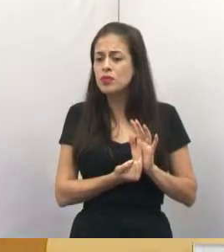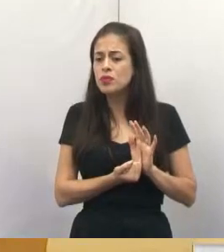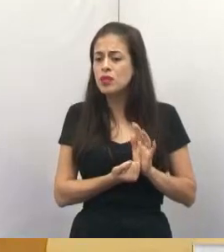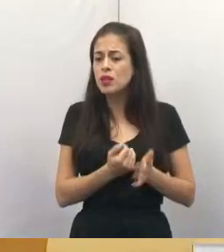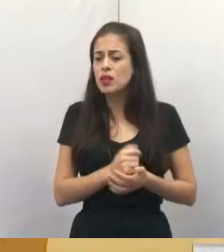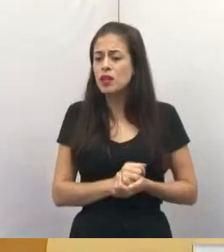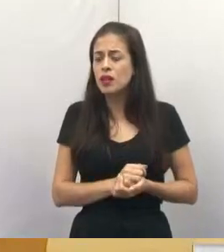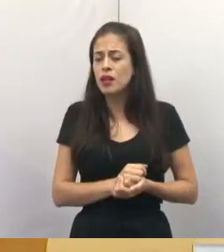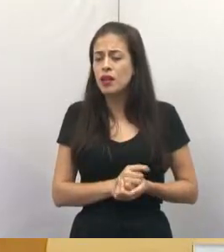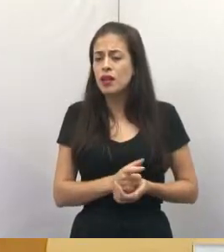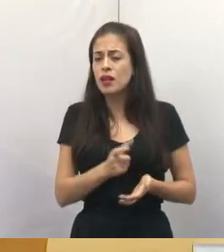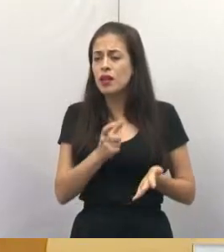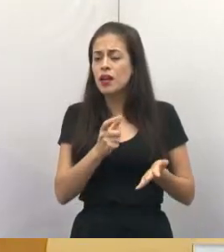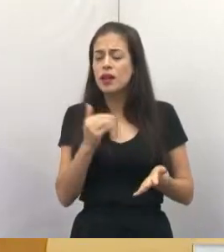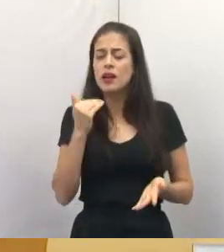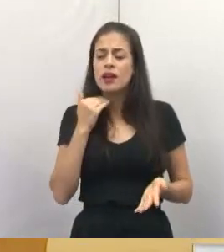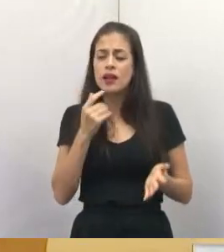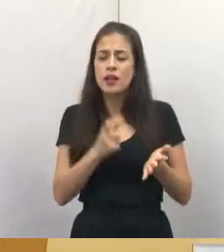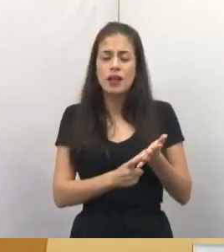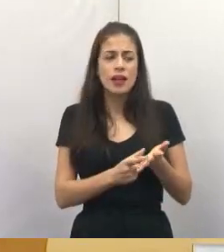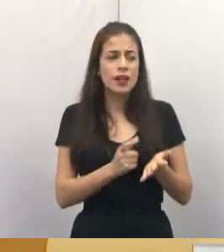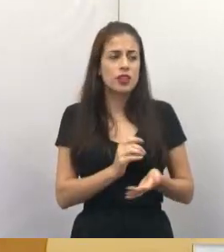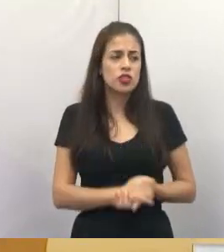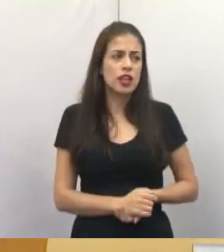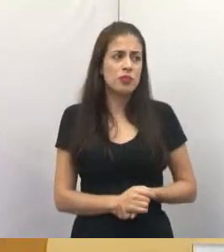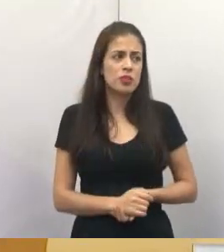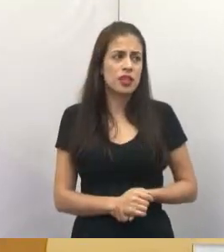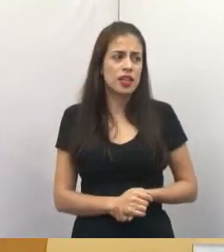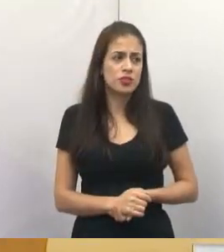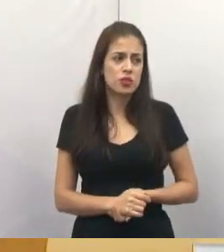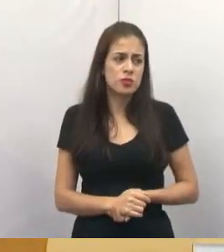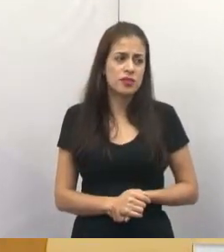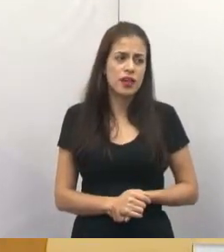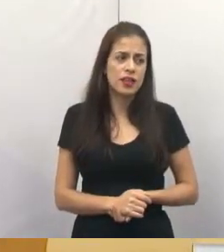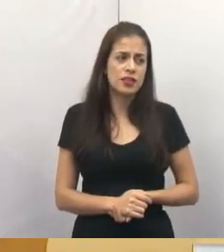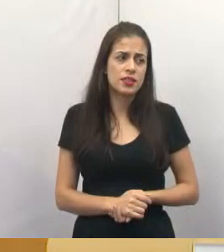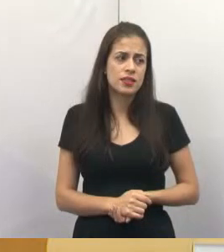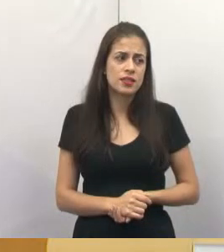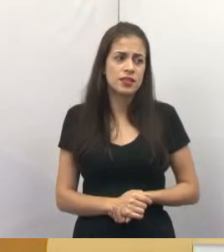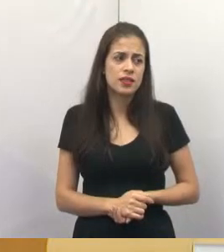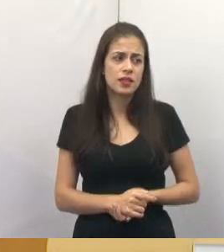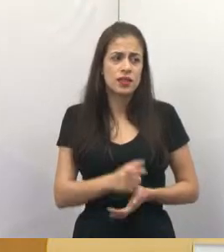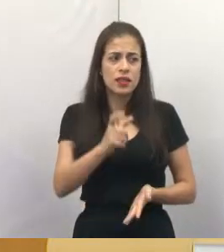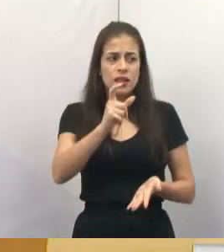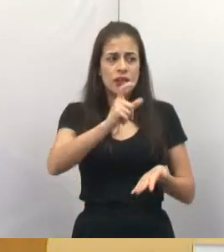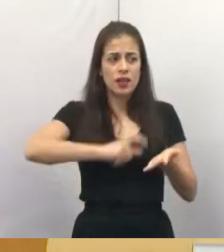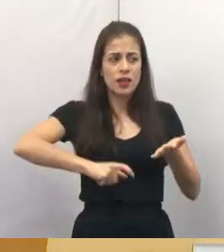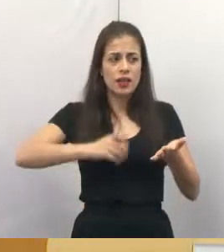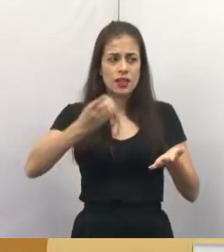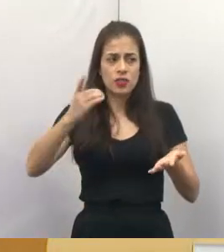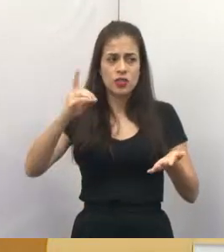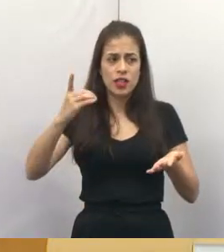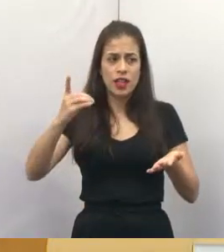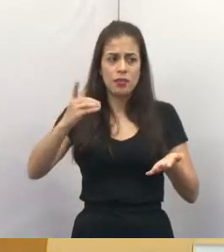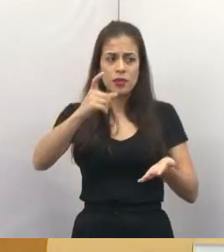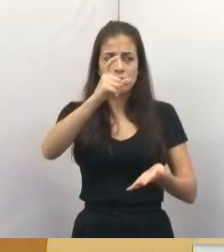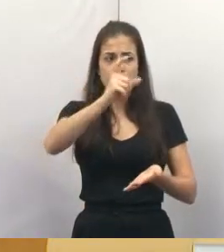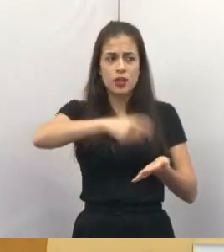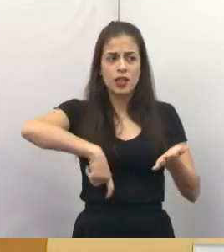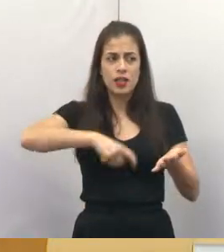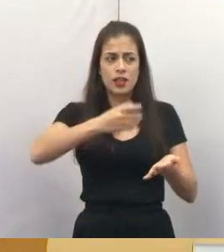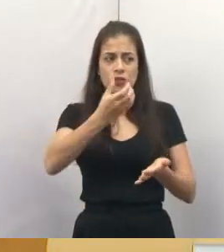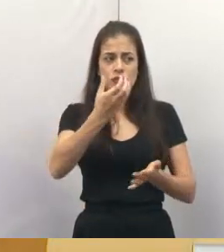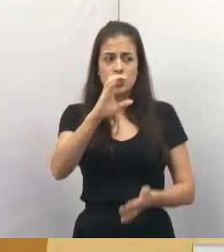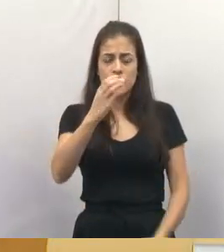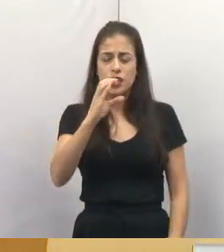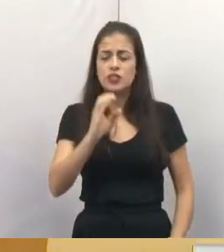PIX. A TV Câmara fez uma reportagem muito legal nas ruas de Jacareí, ouvindo a população do que eles acham desse